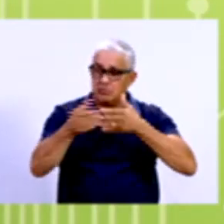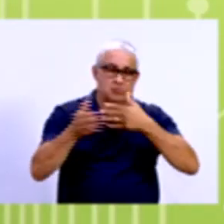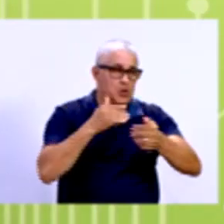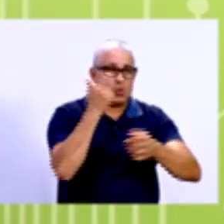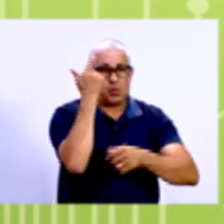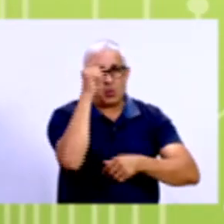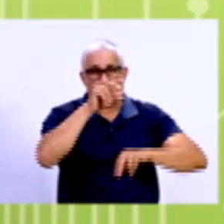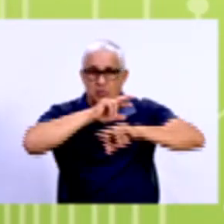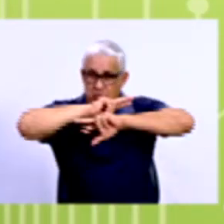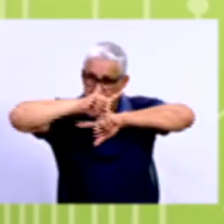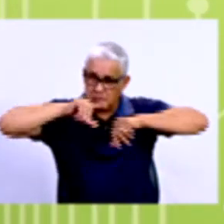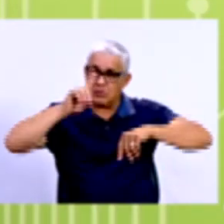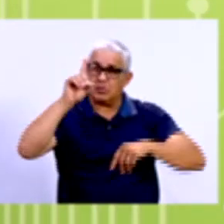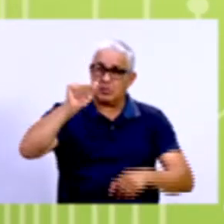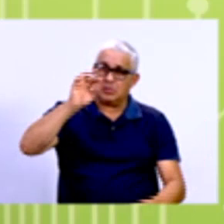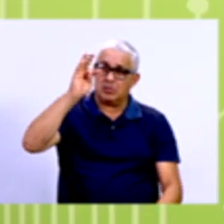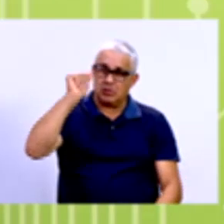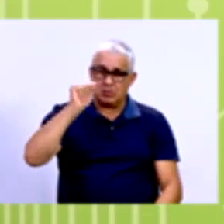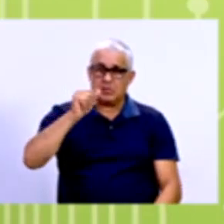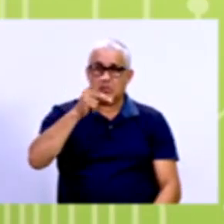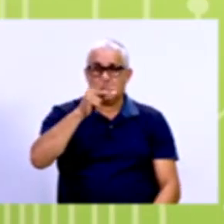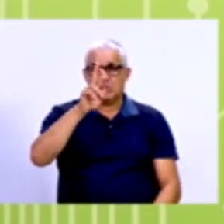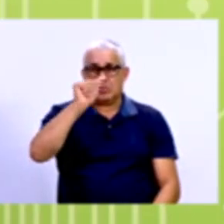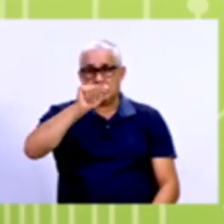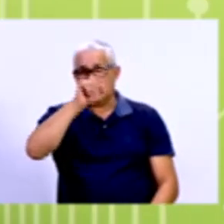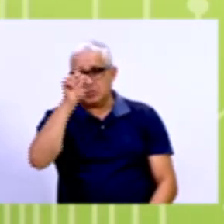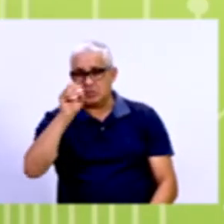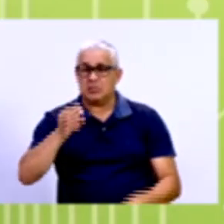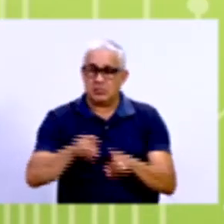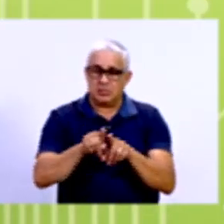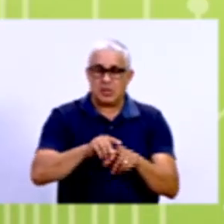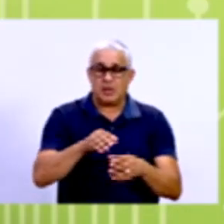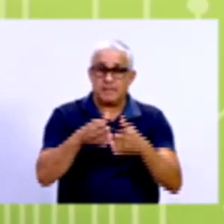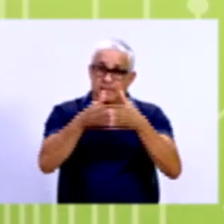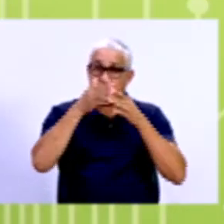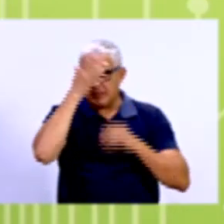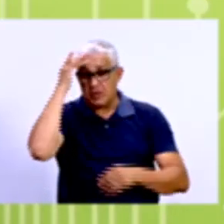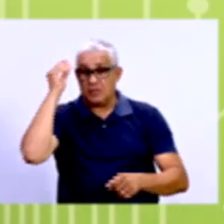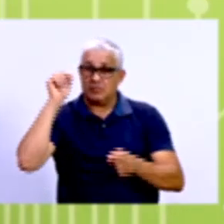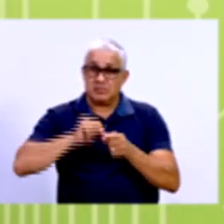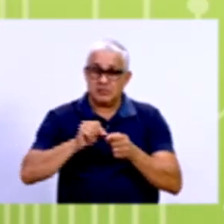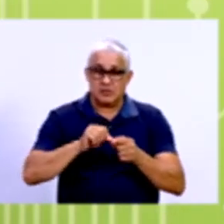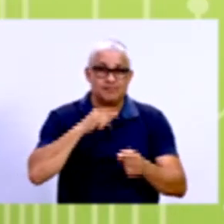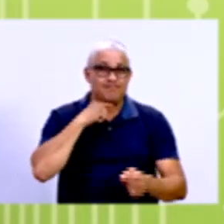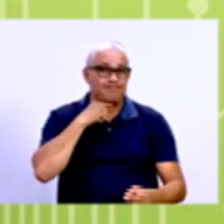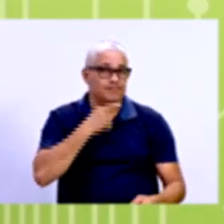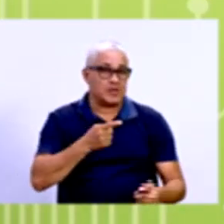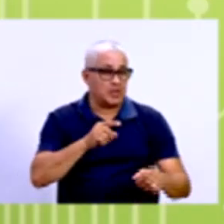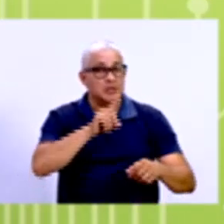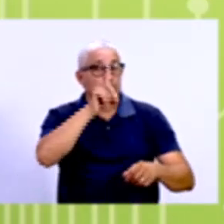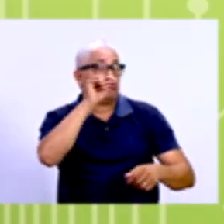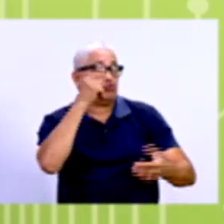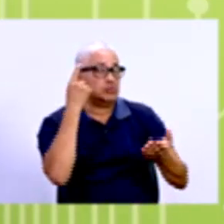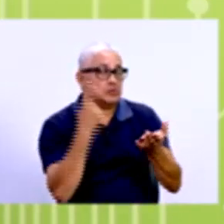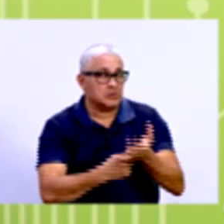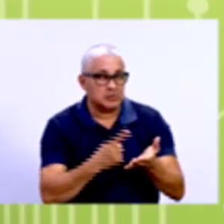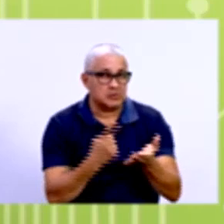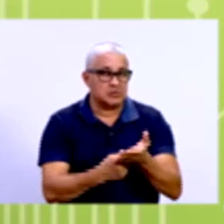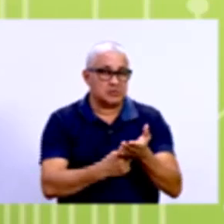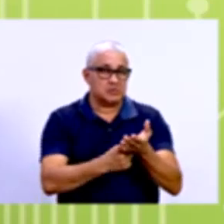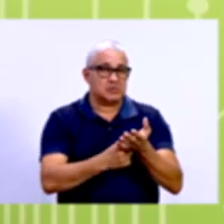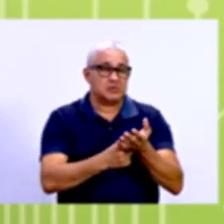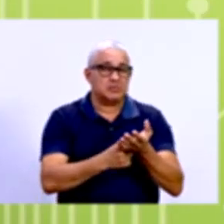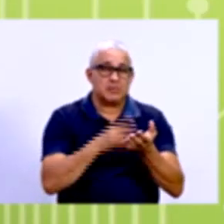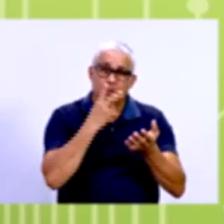professor? Datas, prazos, a gente precisa. Porque quando a gente pede para alguém fazer alguma coisa e a gente não dá um prazo, aquilo deixa, entre